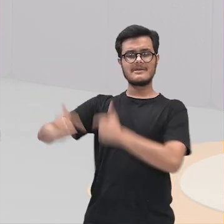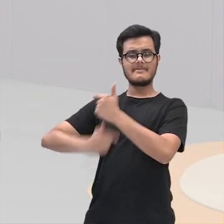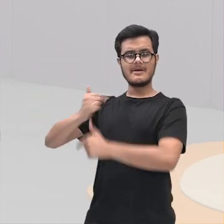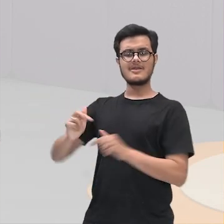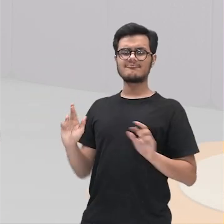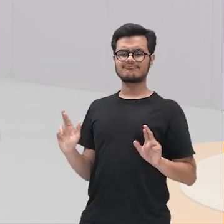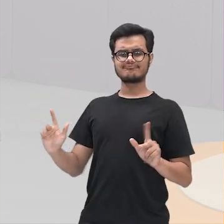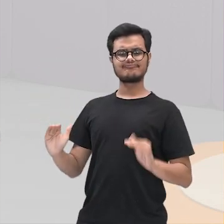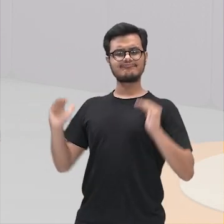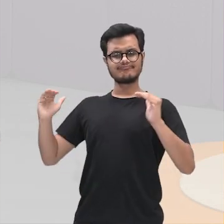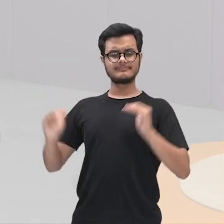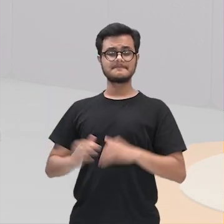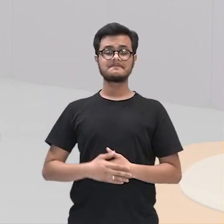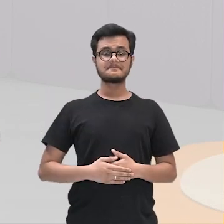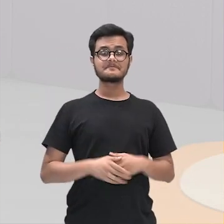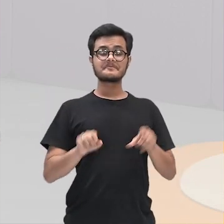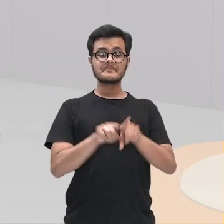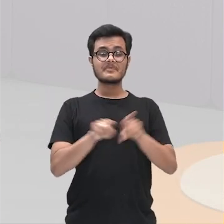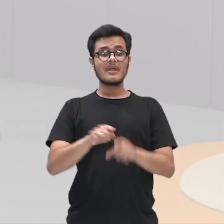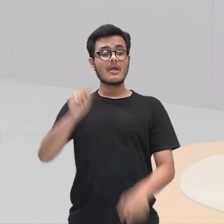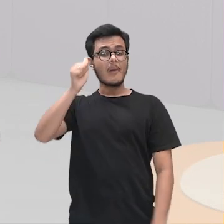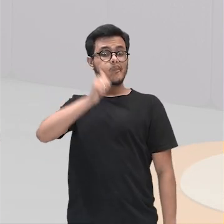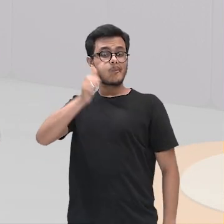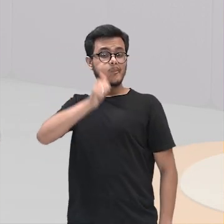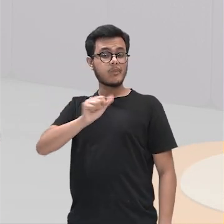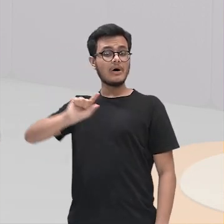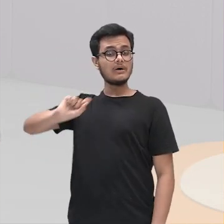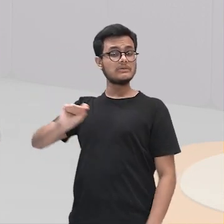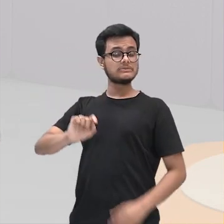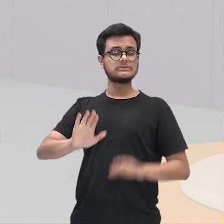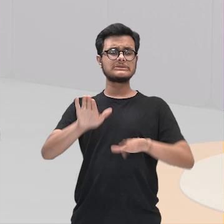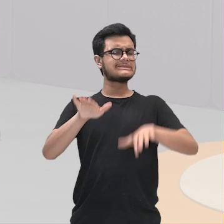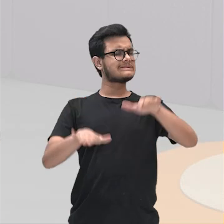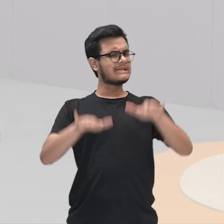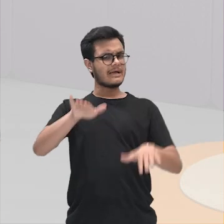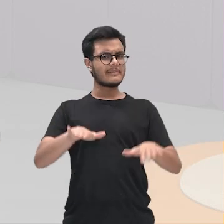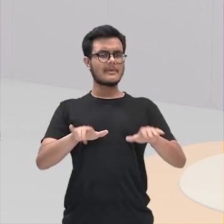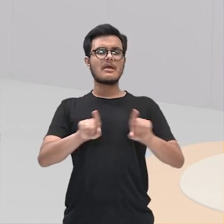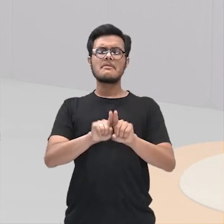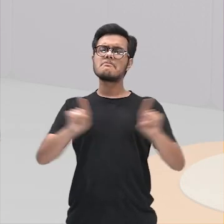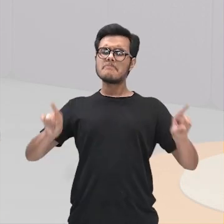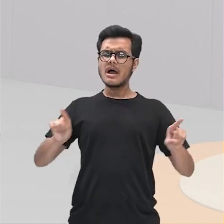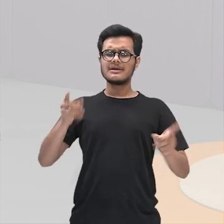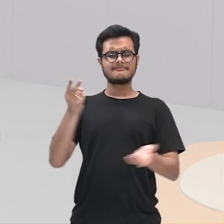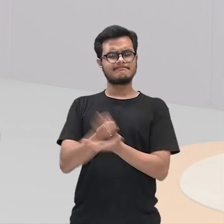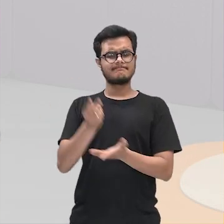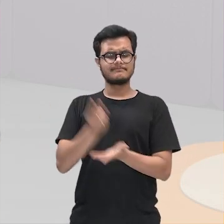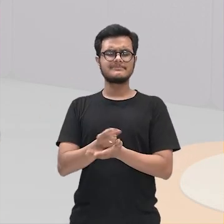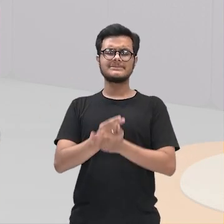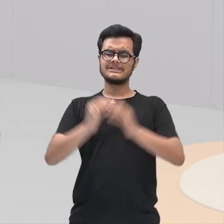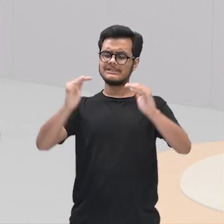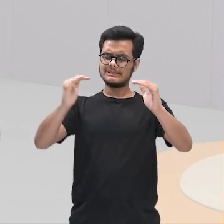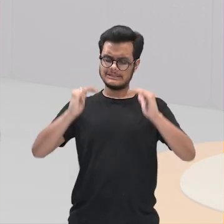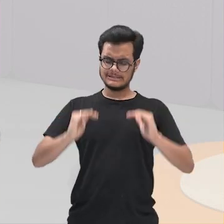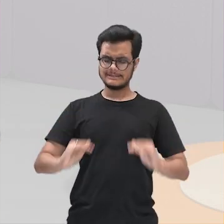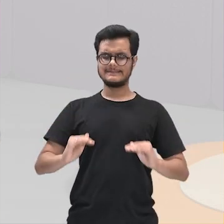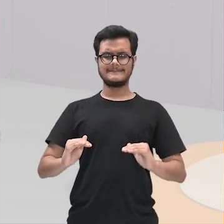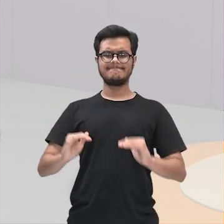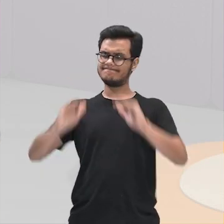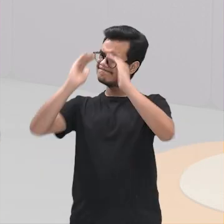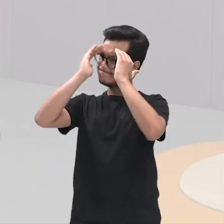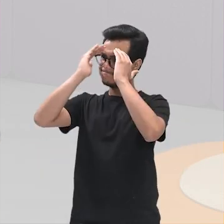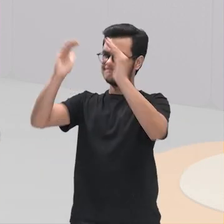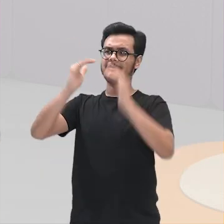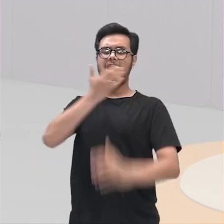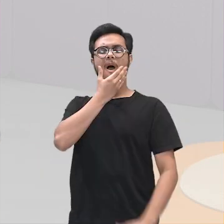E também as mulheres. A posição das mulheres variava, mas muitas das vezes elas eram subordinadas aos homens e algumas